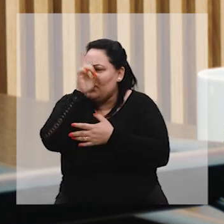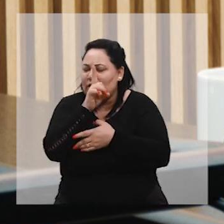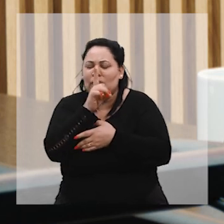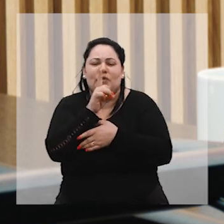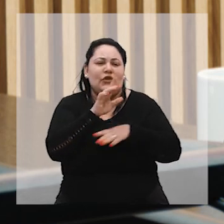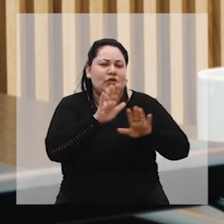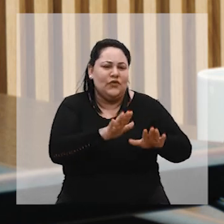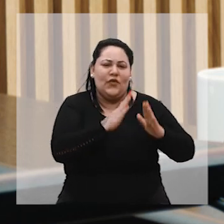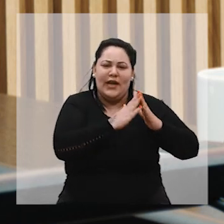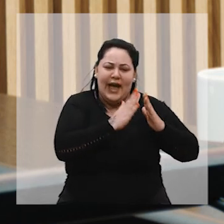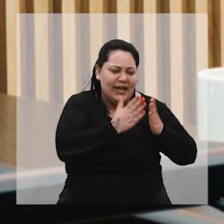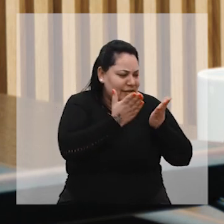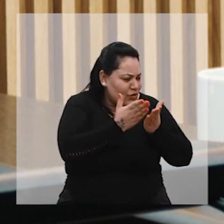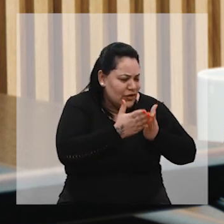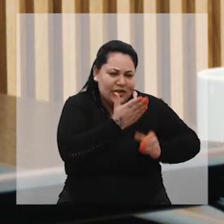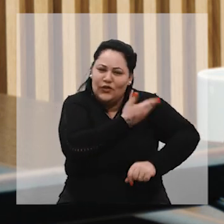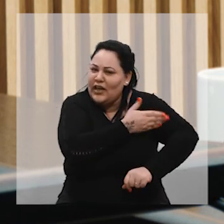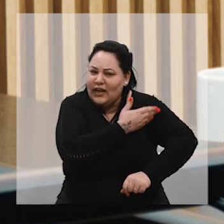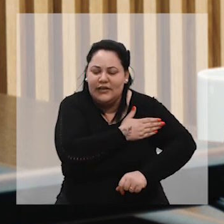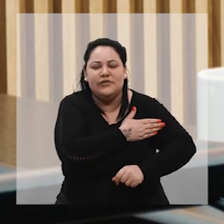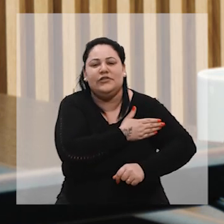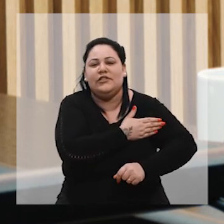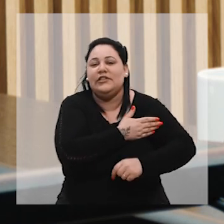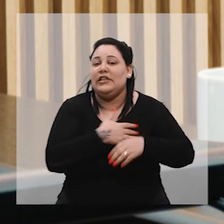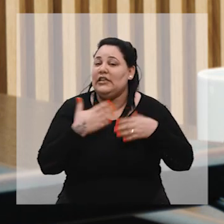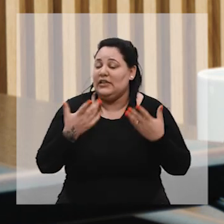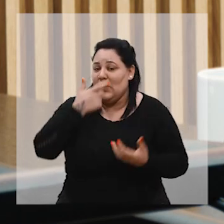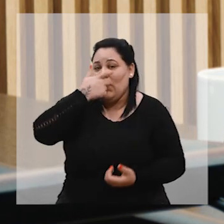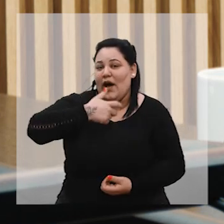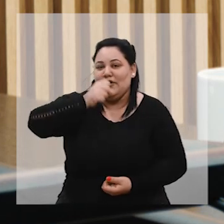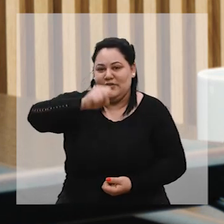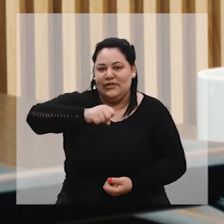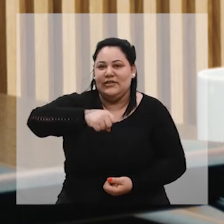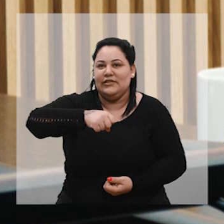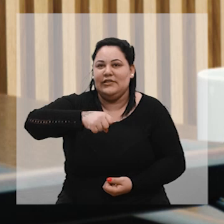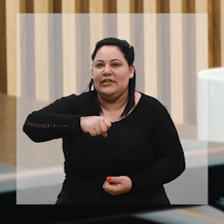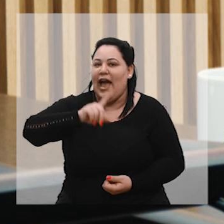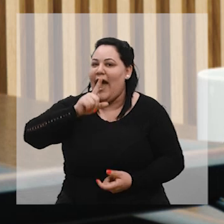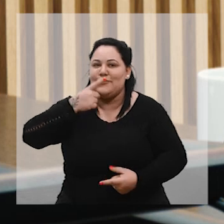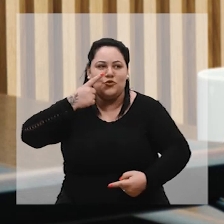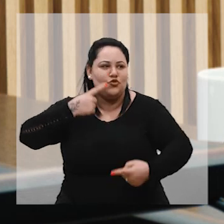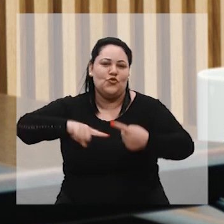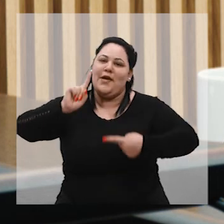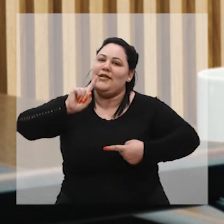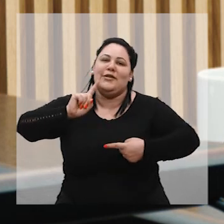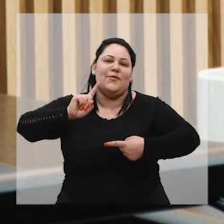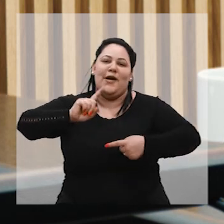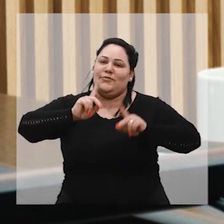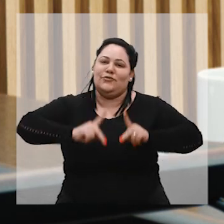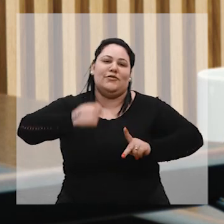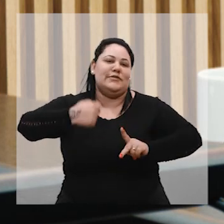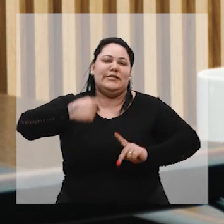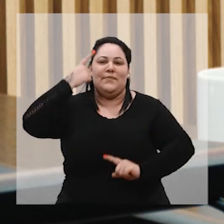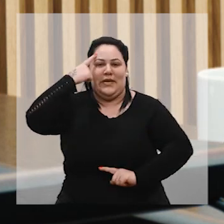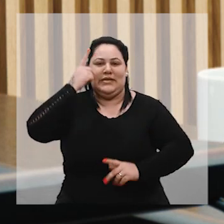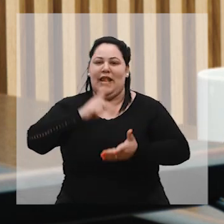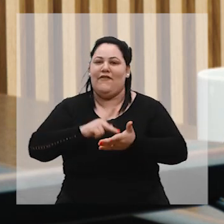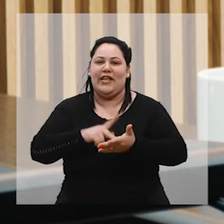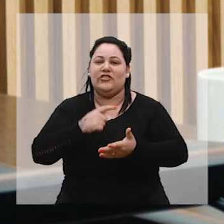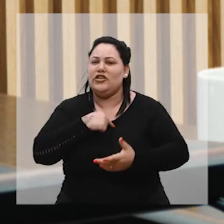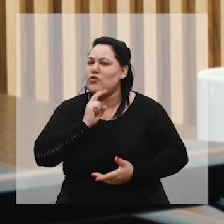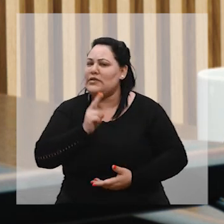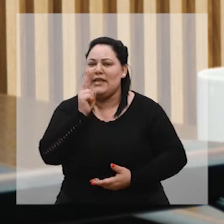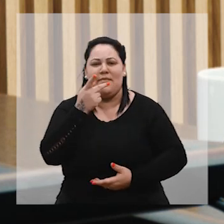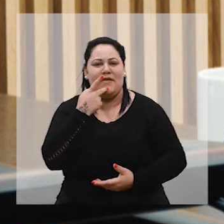todo final de semana que tu ficou em casa por causa desse motivo. Então, eu acho que é a grande viragem-chave, assim, que o pessoal tem que